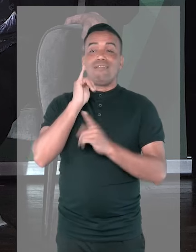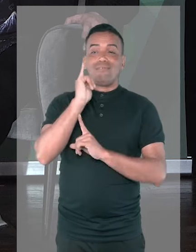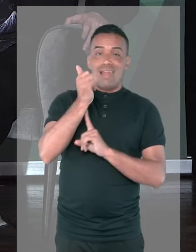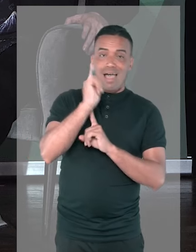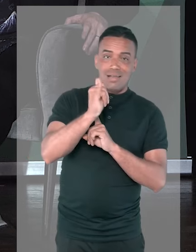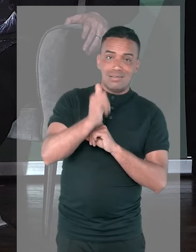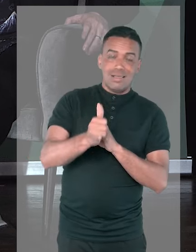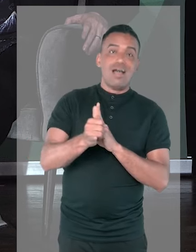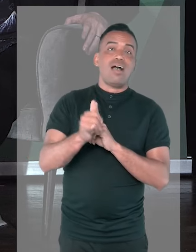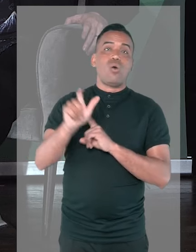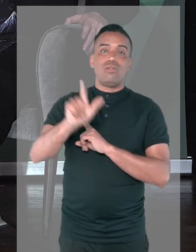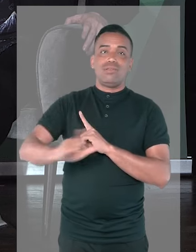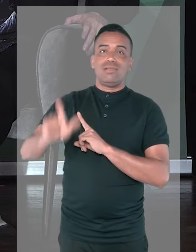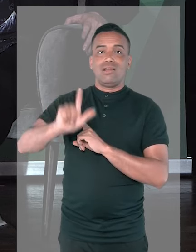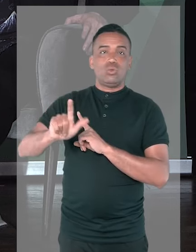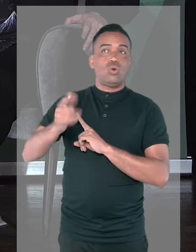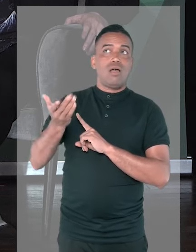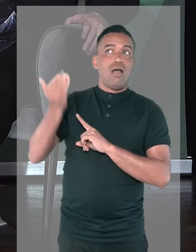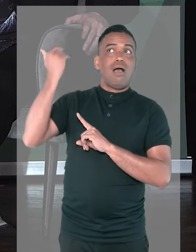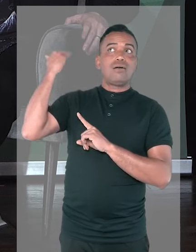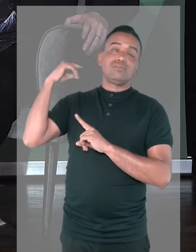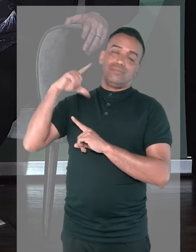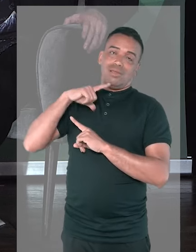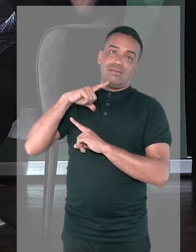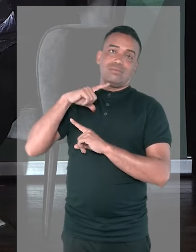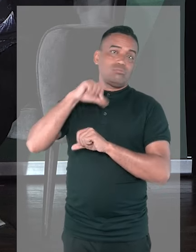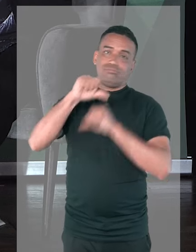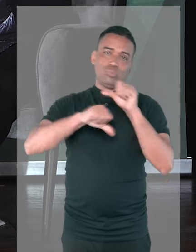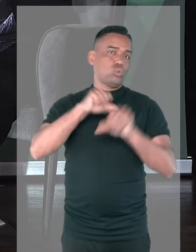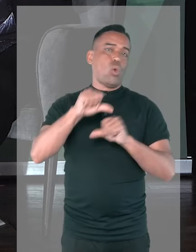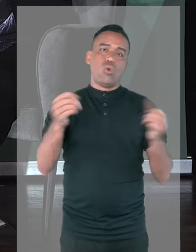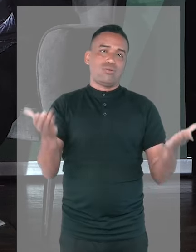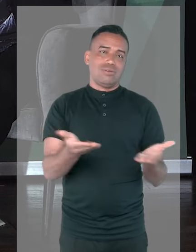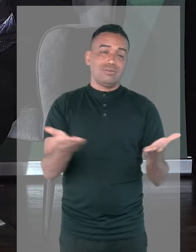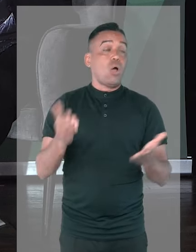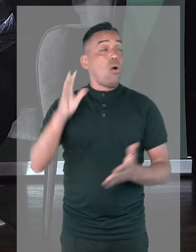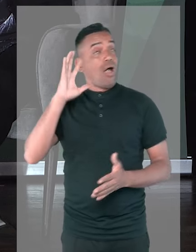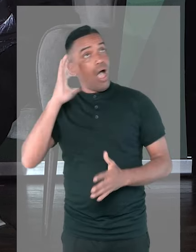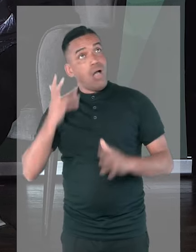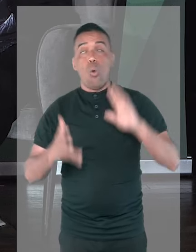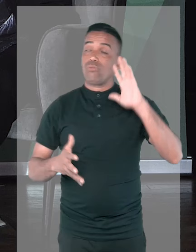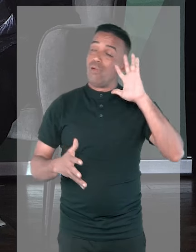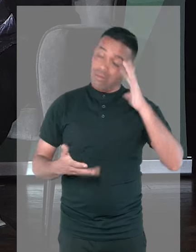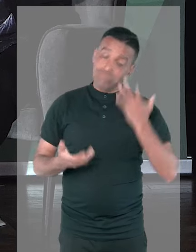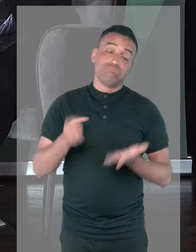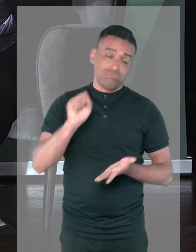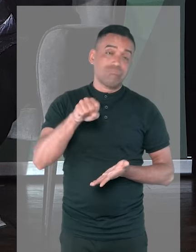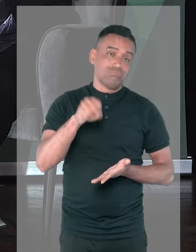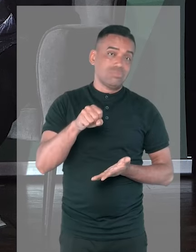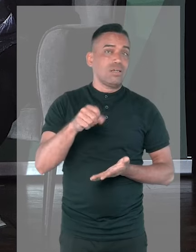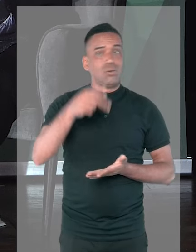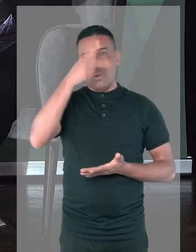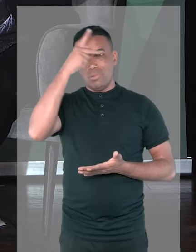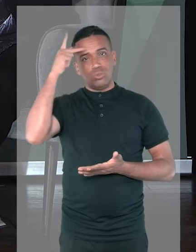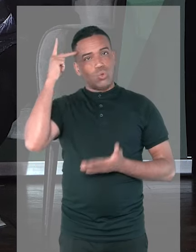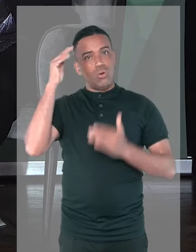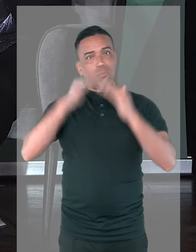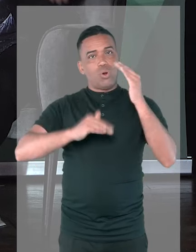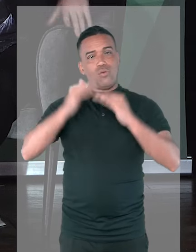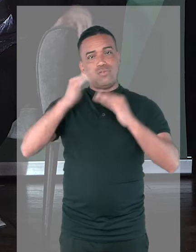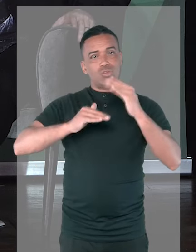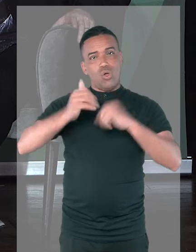literária ocupavam. Isso já não existe mais. Às vezes acontece um fenômeno qualquer, um autor vende uma